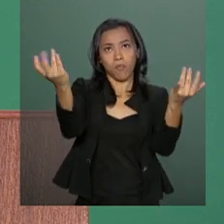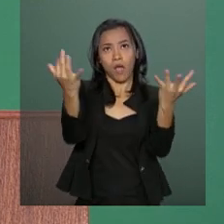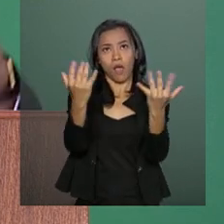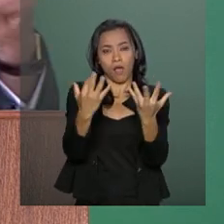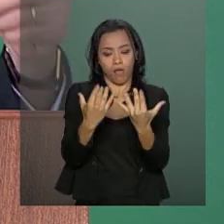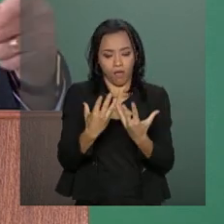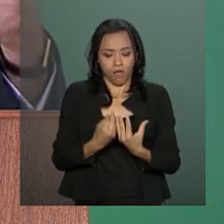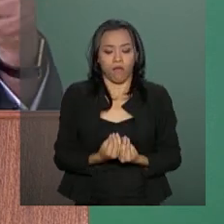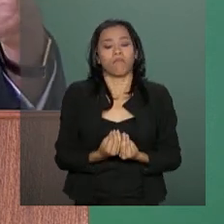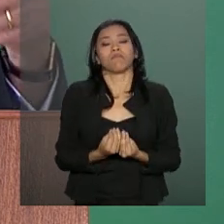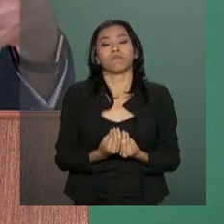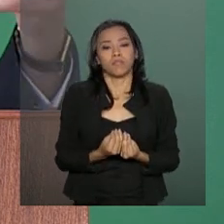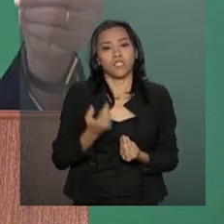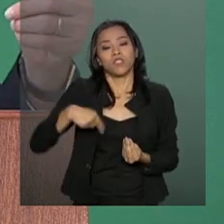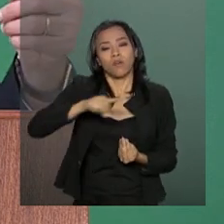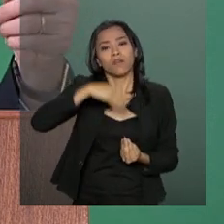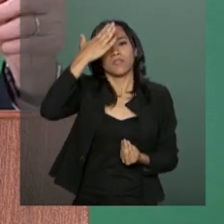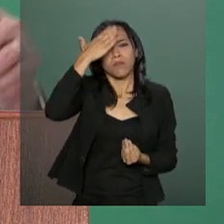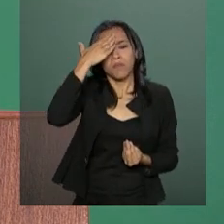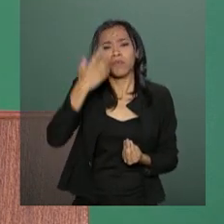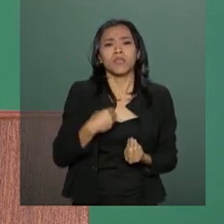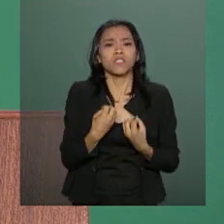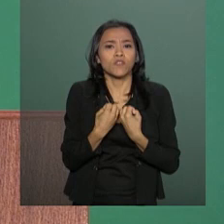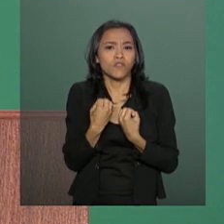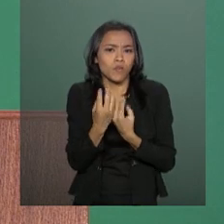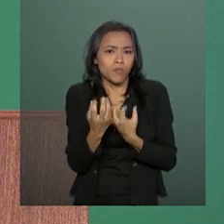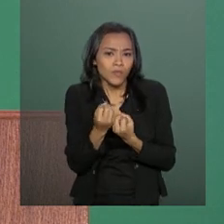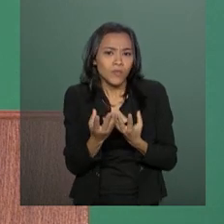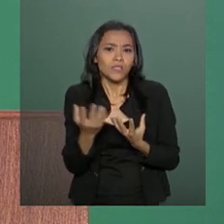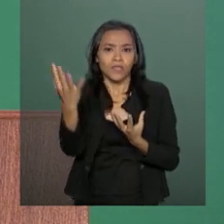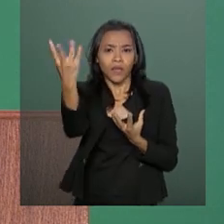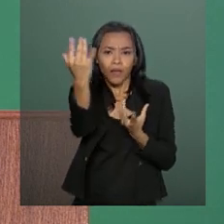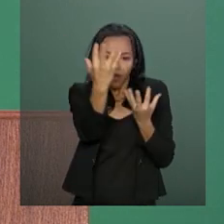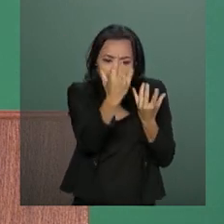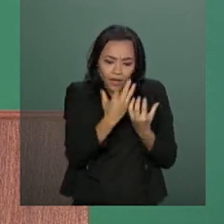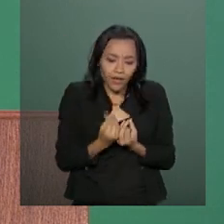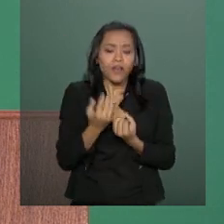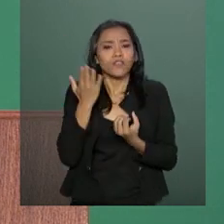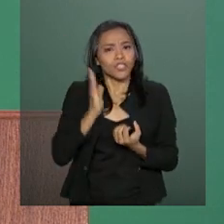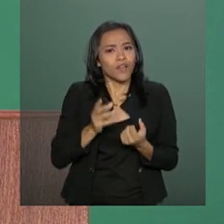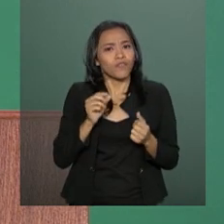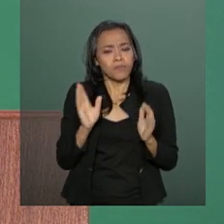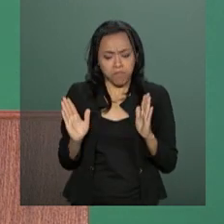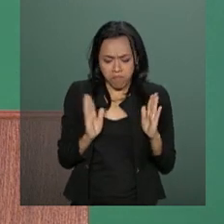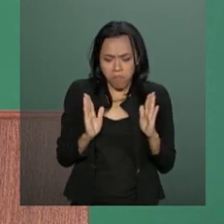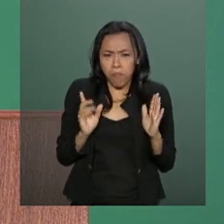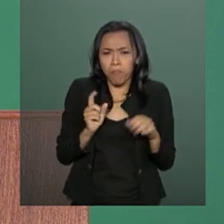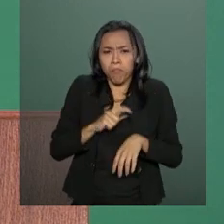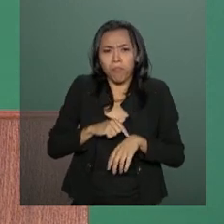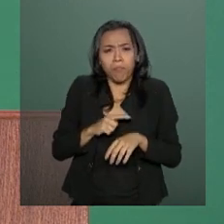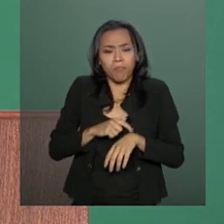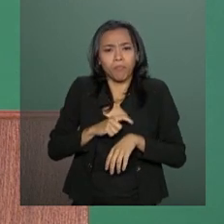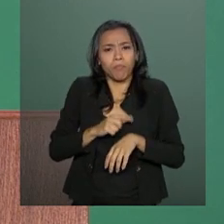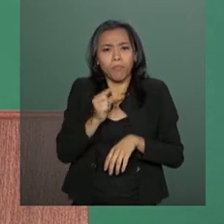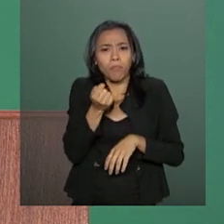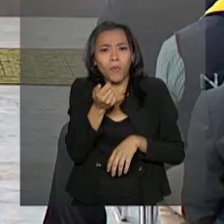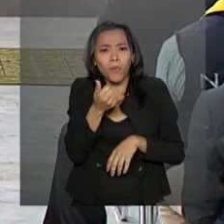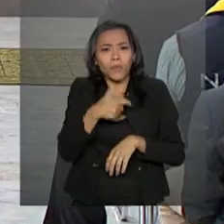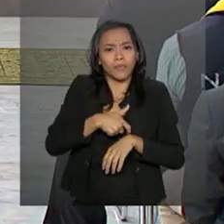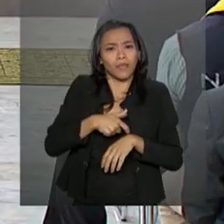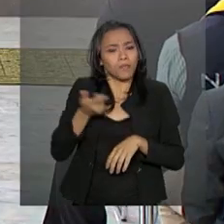que muitas operações integradas foram feitas ao longo deste curto período e com resultados